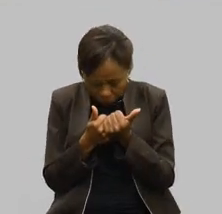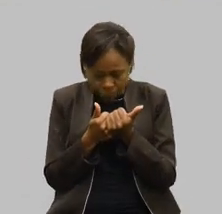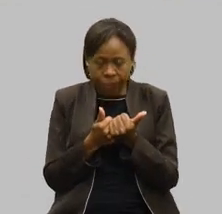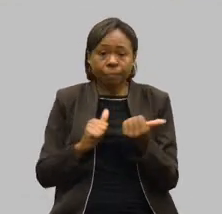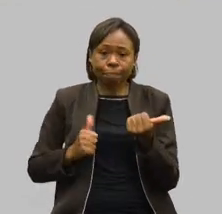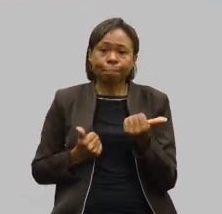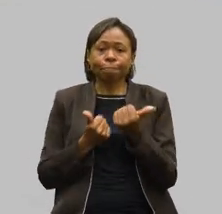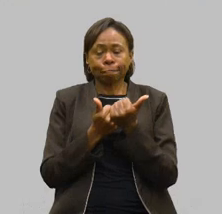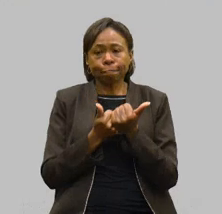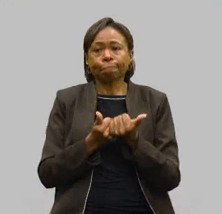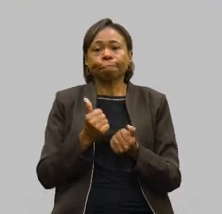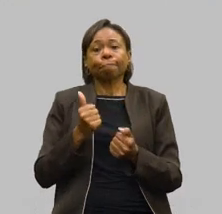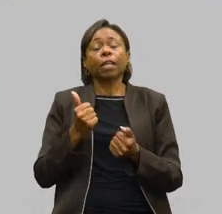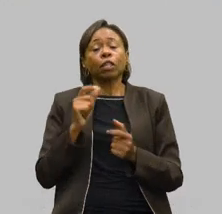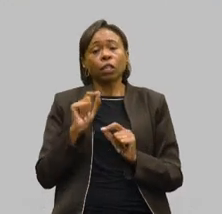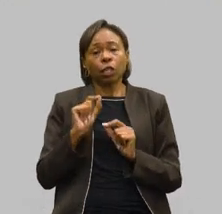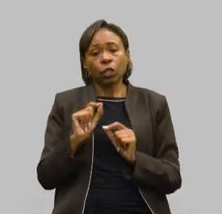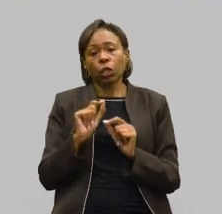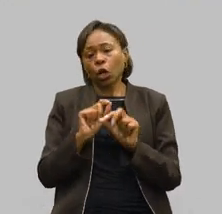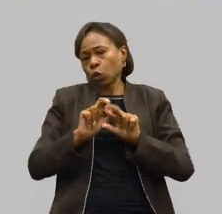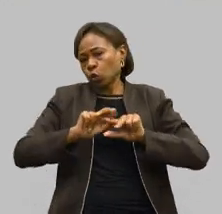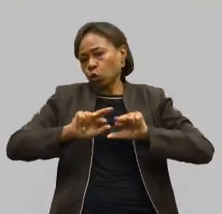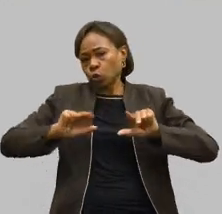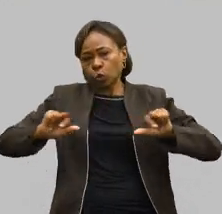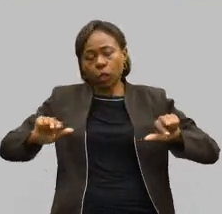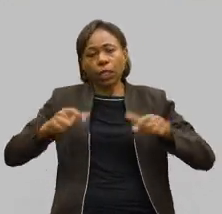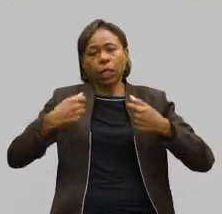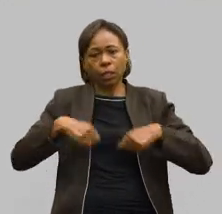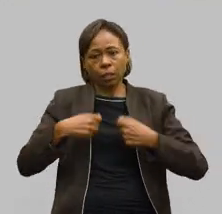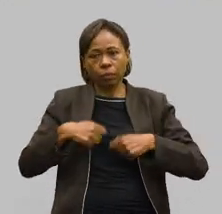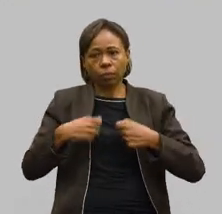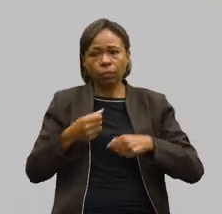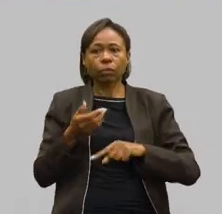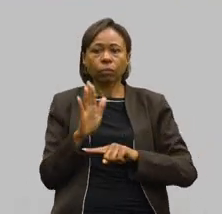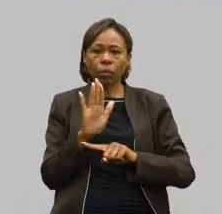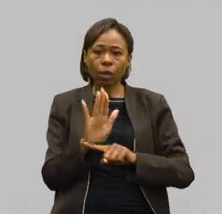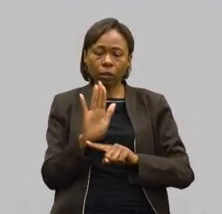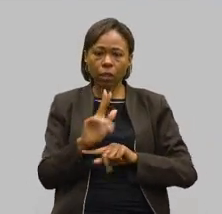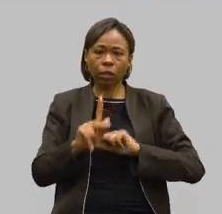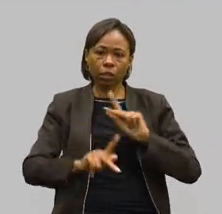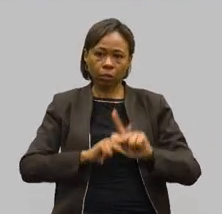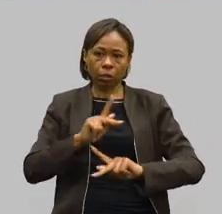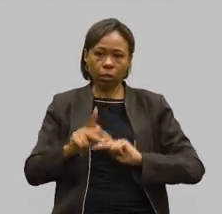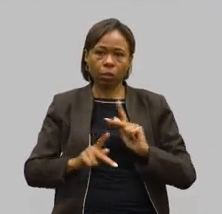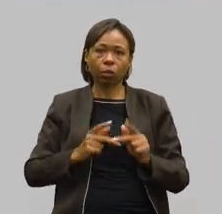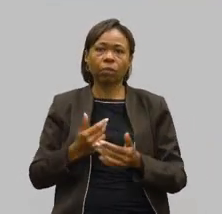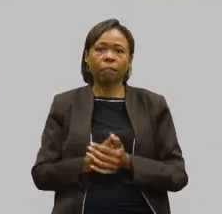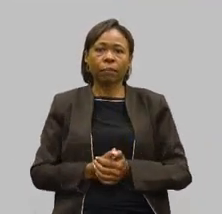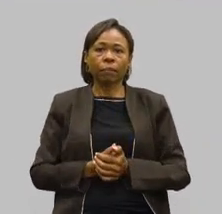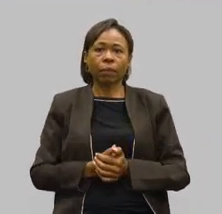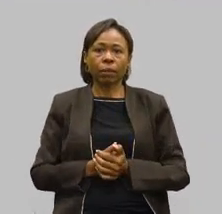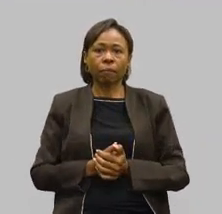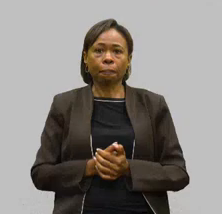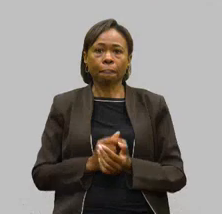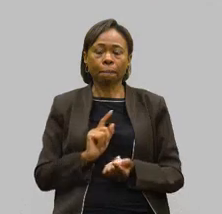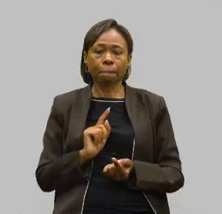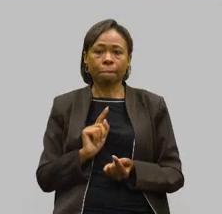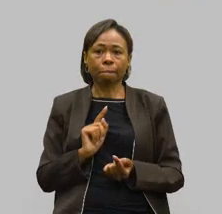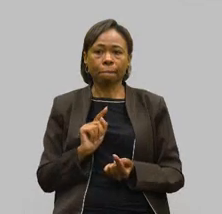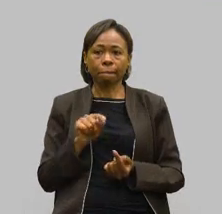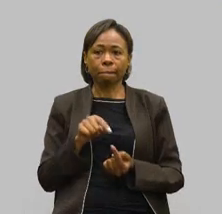aí nos pontos de atenção eh dessa secretaria no atendimento da nossa população cumprida a finalidade da